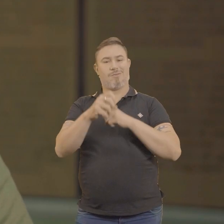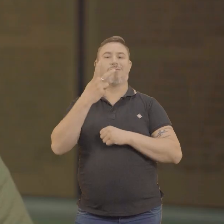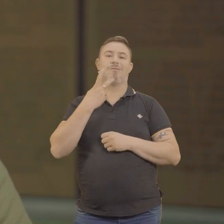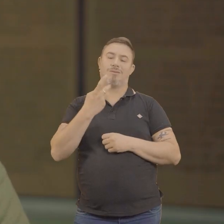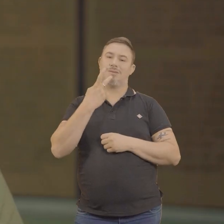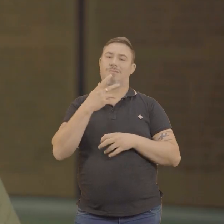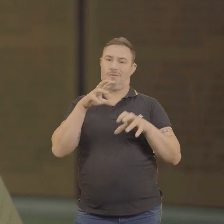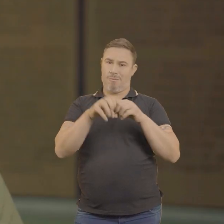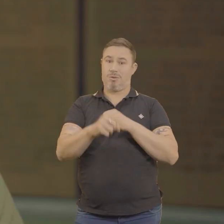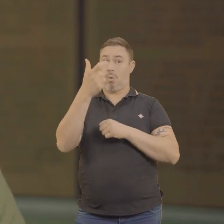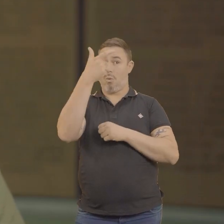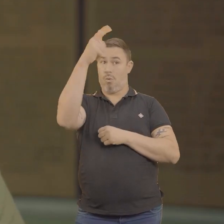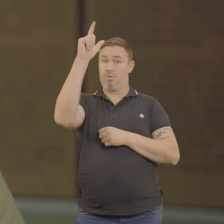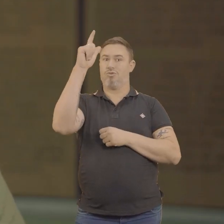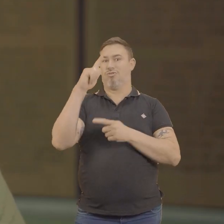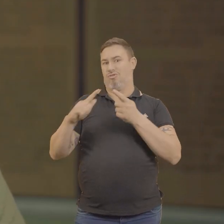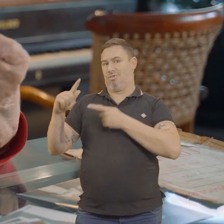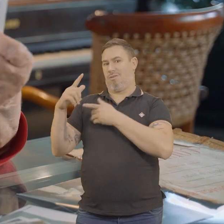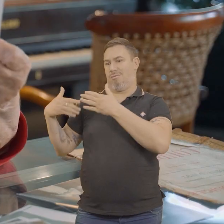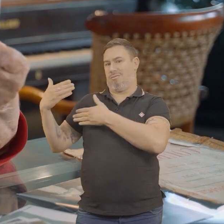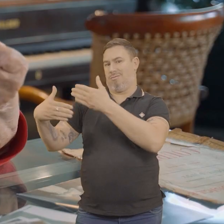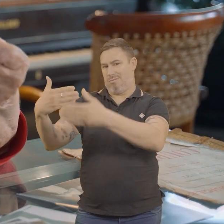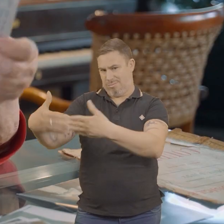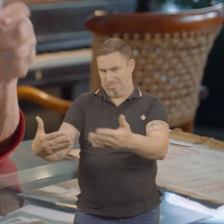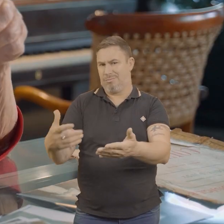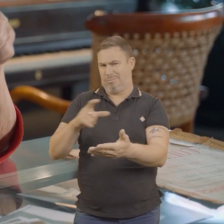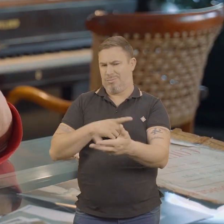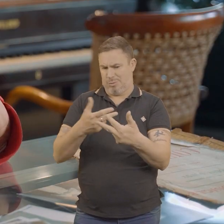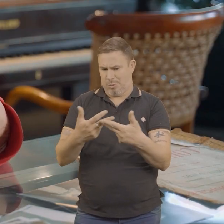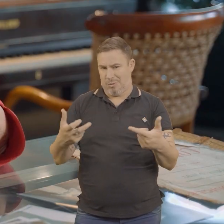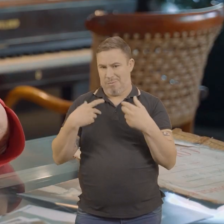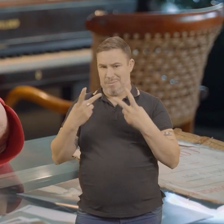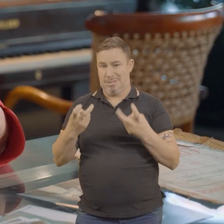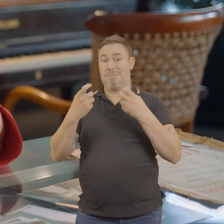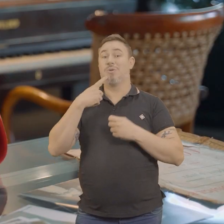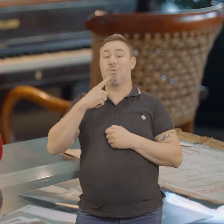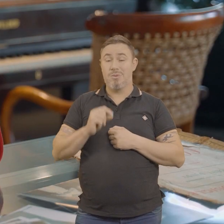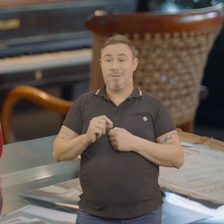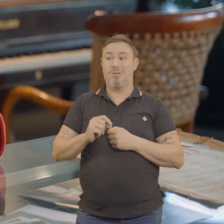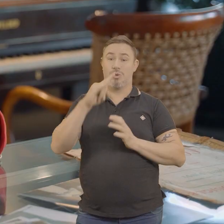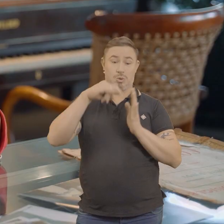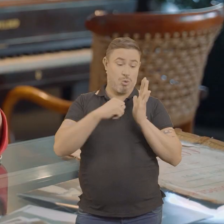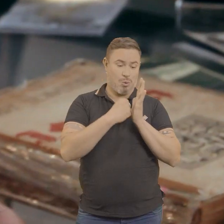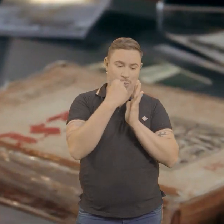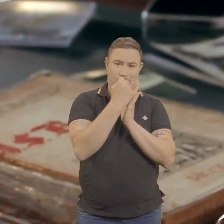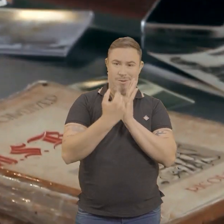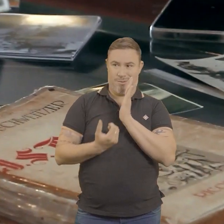para a formação de outras gerações. Algo assim que foi notável foi esse documento aqui